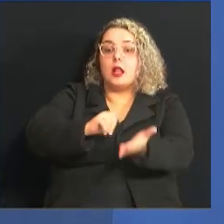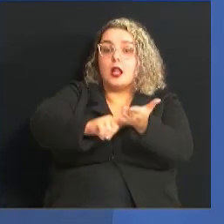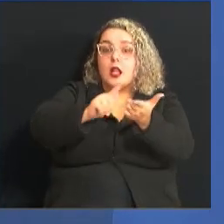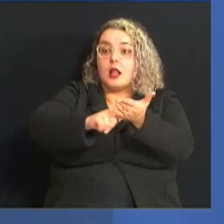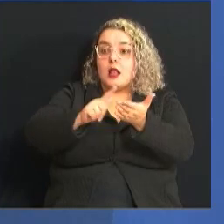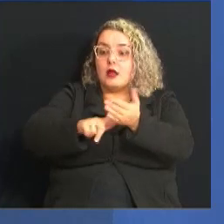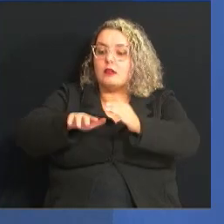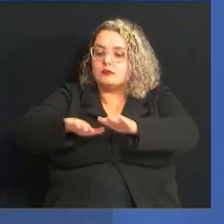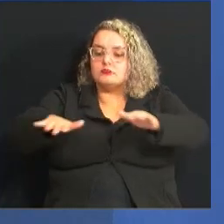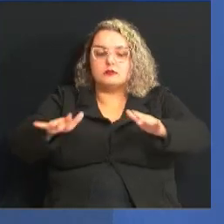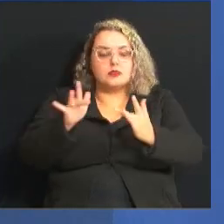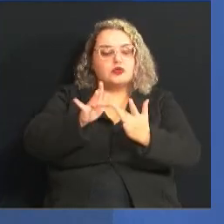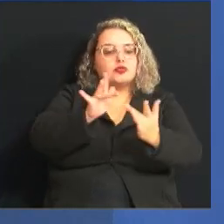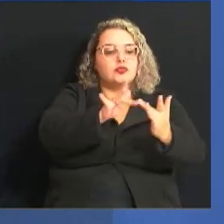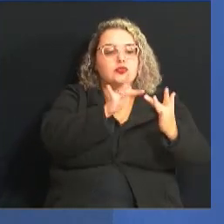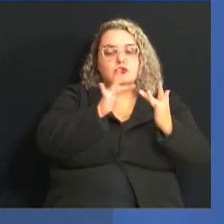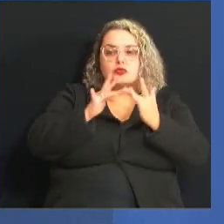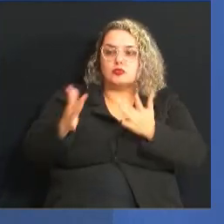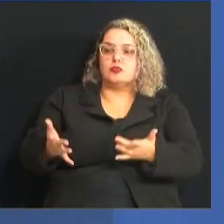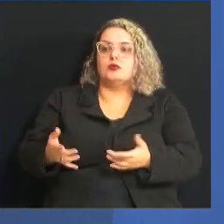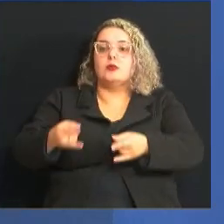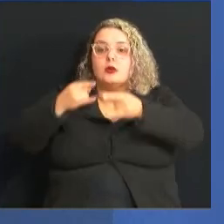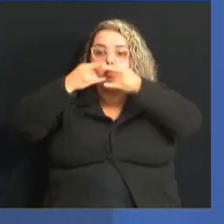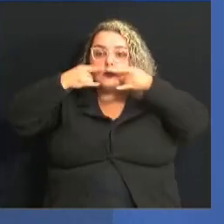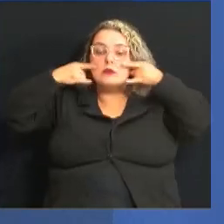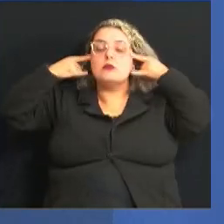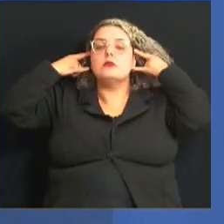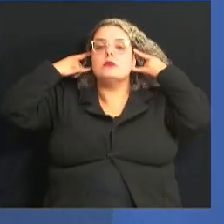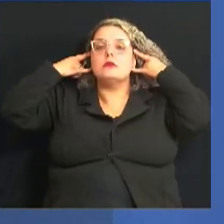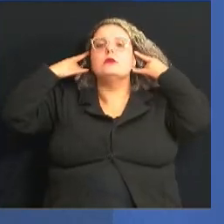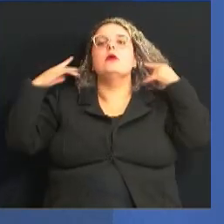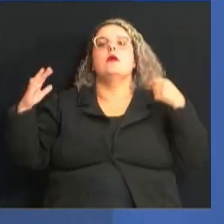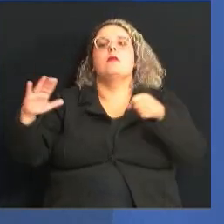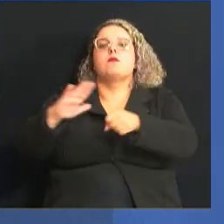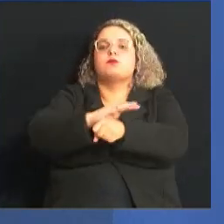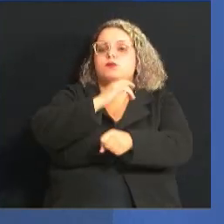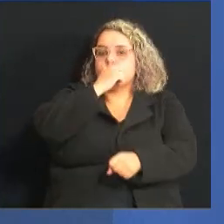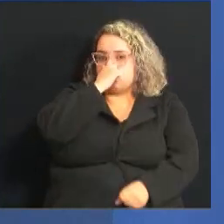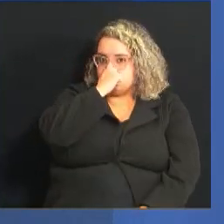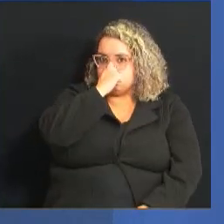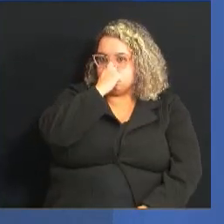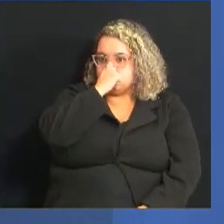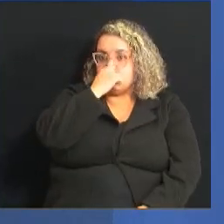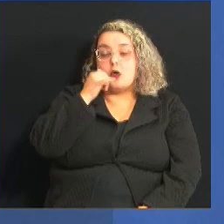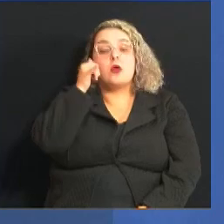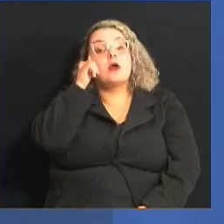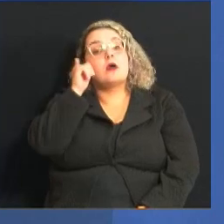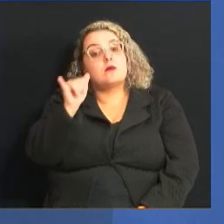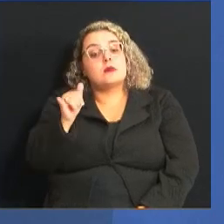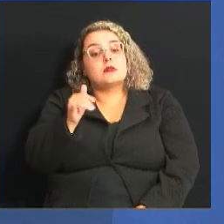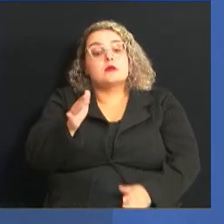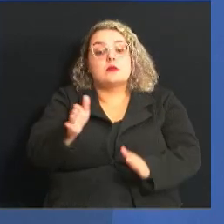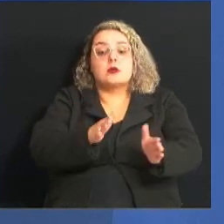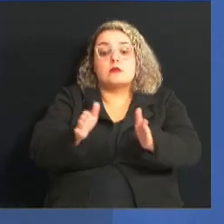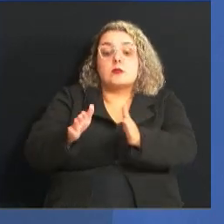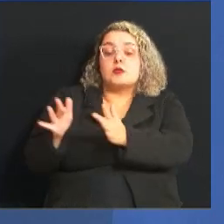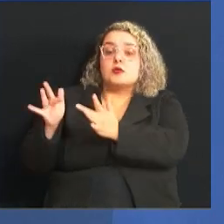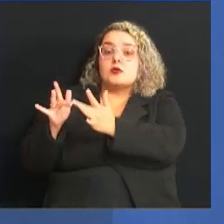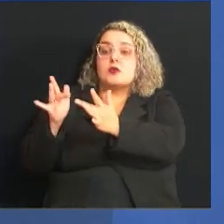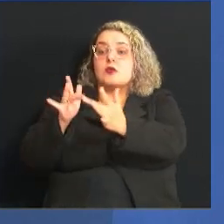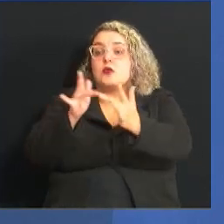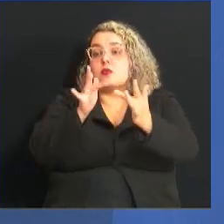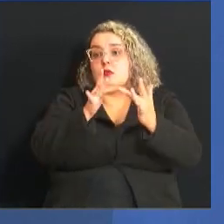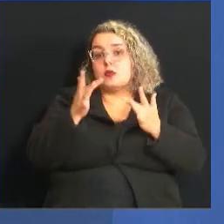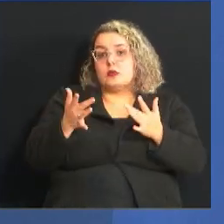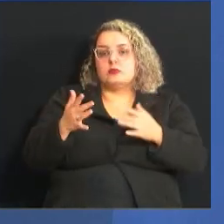alto contato, usar máscaras em locais com aglomeração de pessoas, evitar situações de contato físico, pele